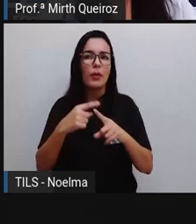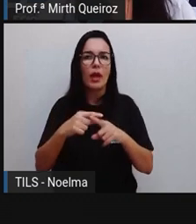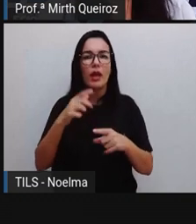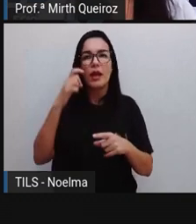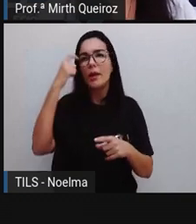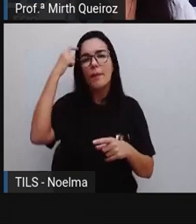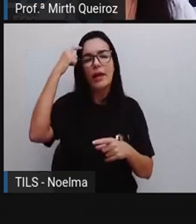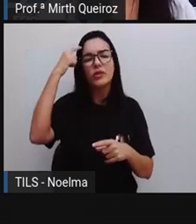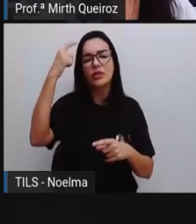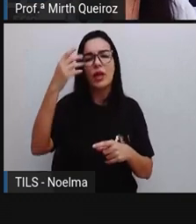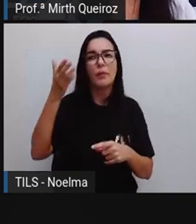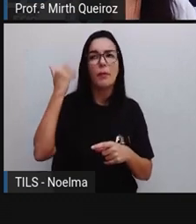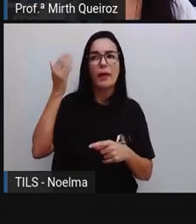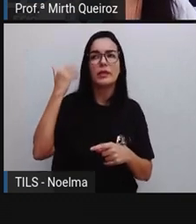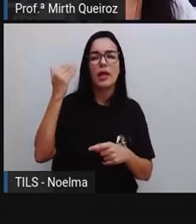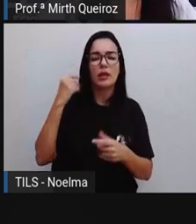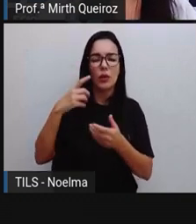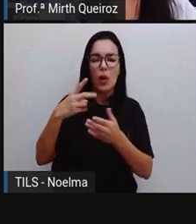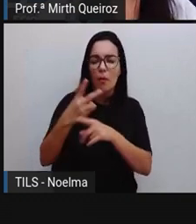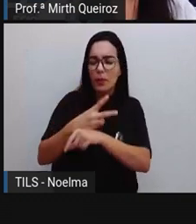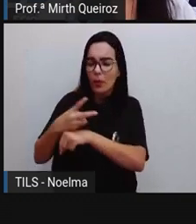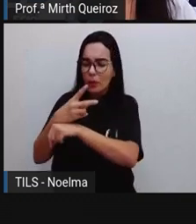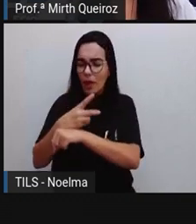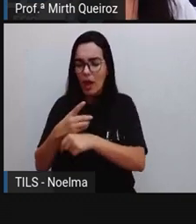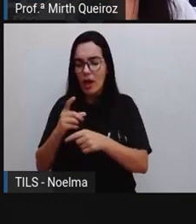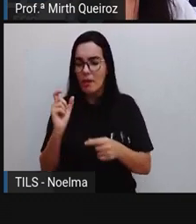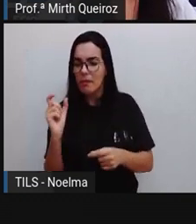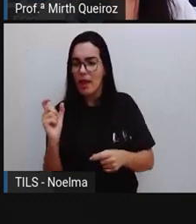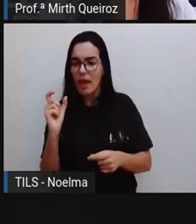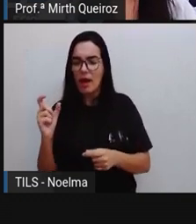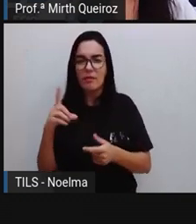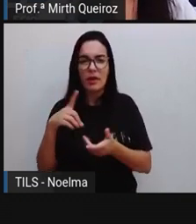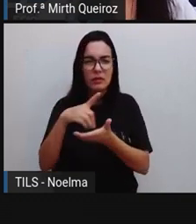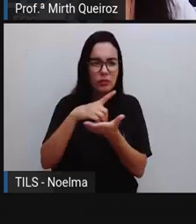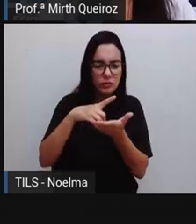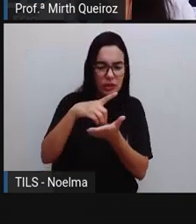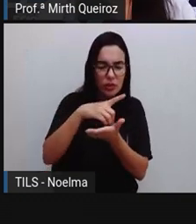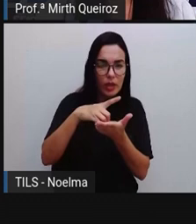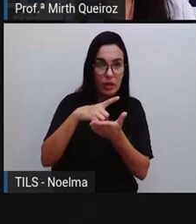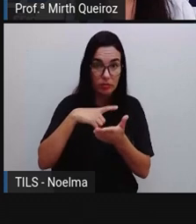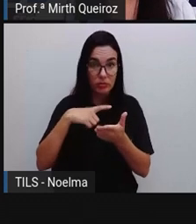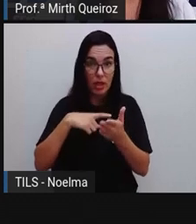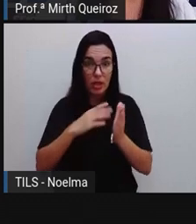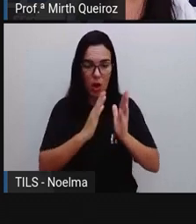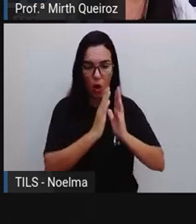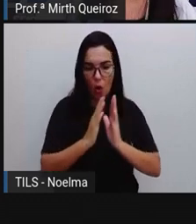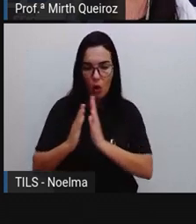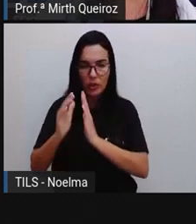é fácil, né? Pelo dicionário, porque nós vamos ter palavras ali em ordem alfabética, né?